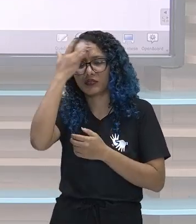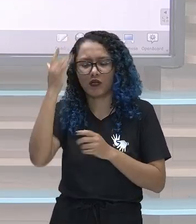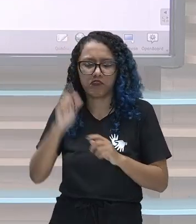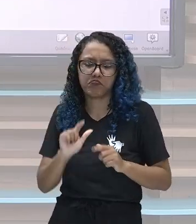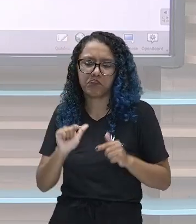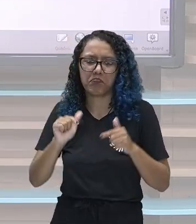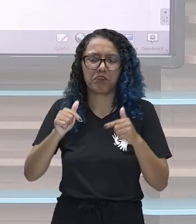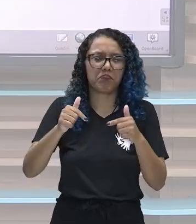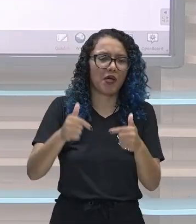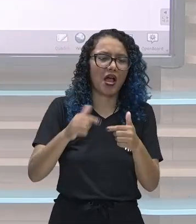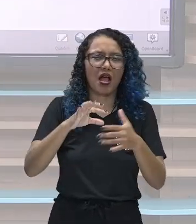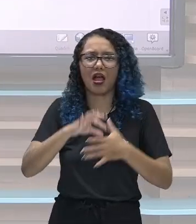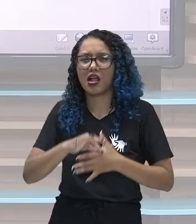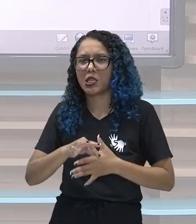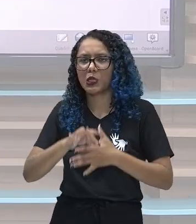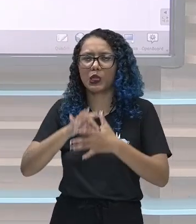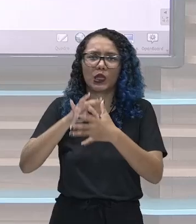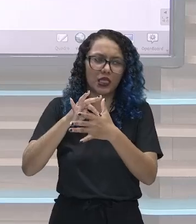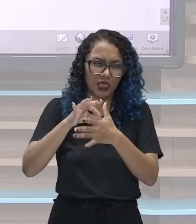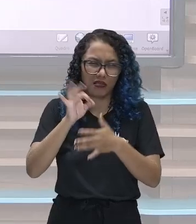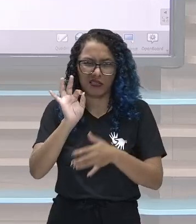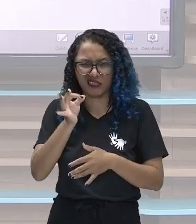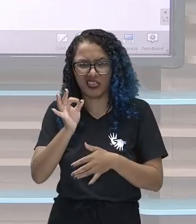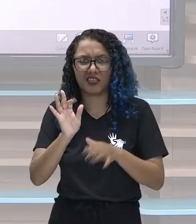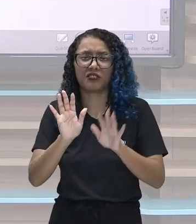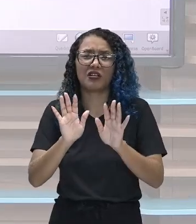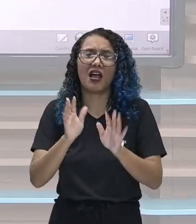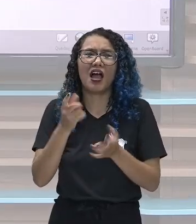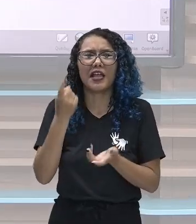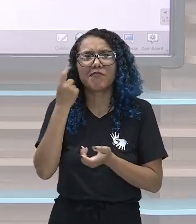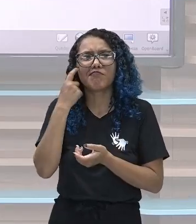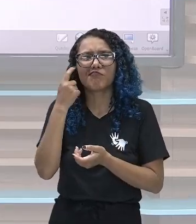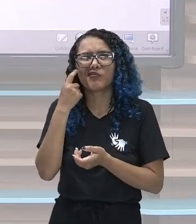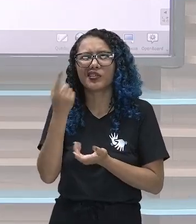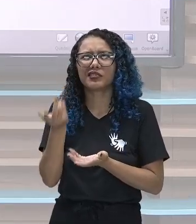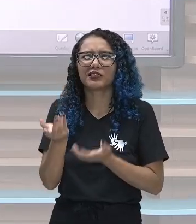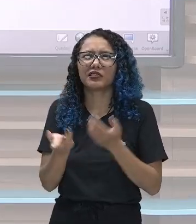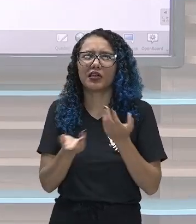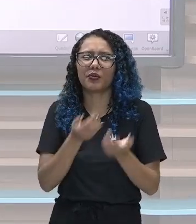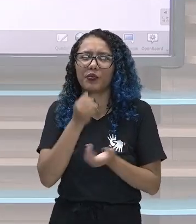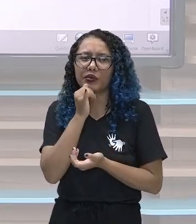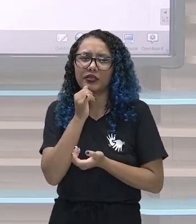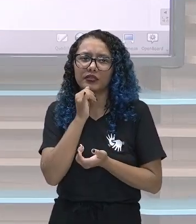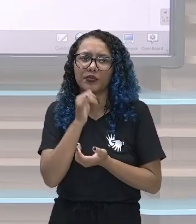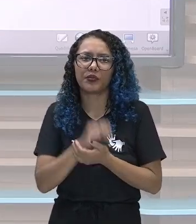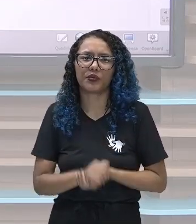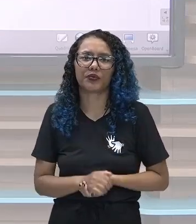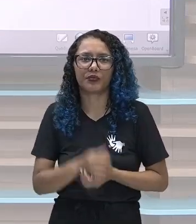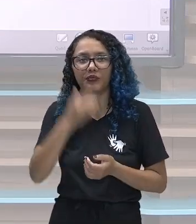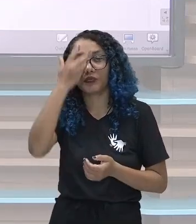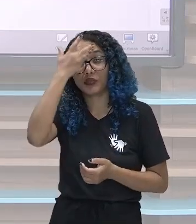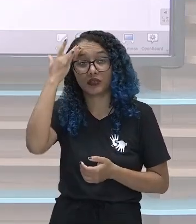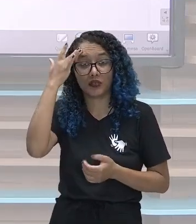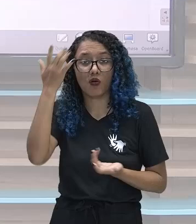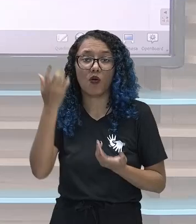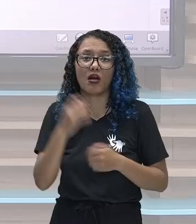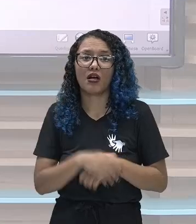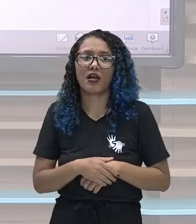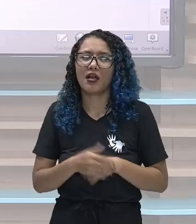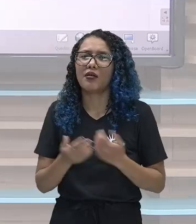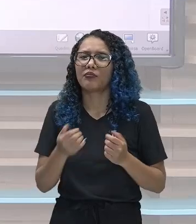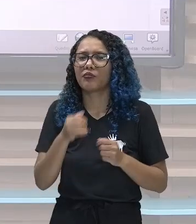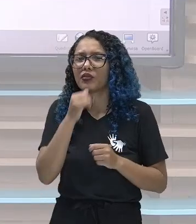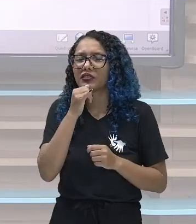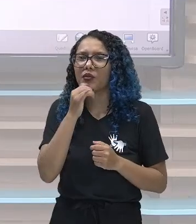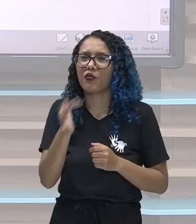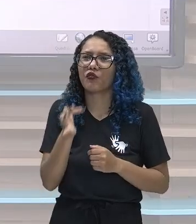das coisas, e aí a gente acaba pensando logo, né, que são pessoas que necessariamente têm projeções políticas, né?